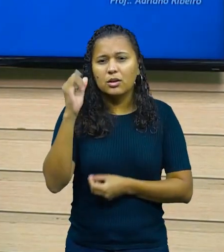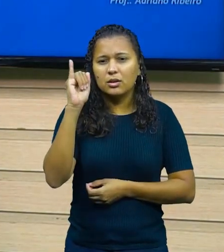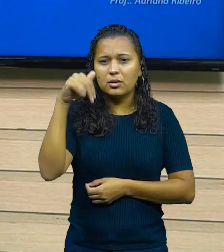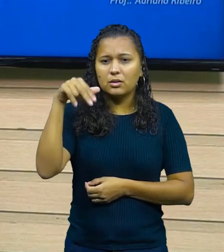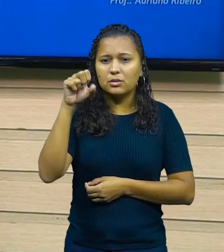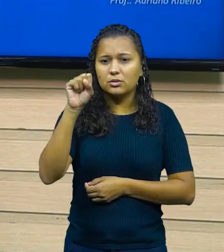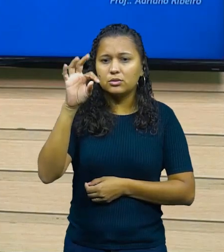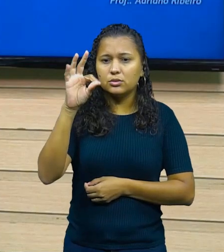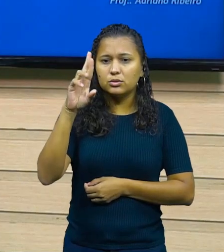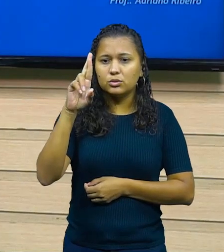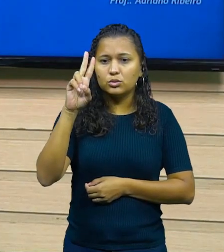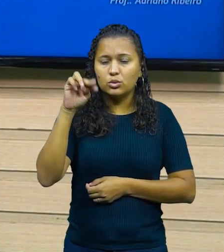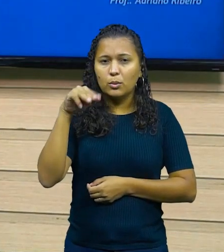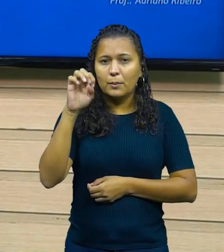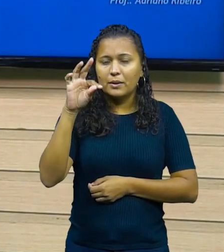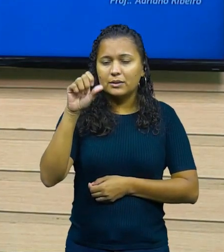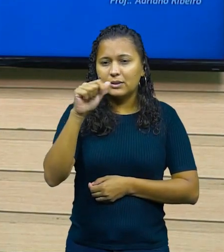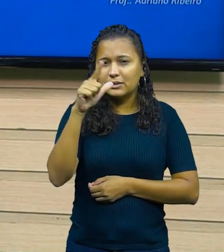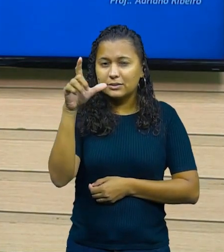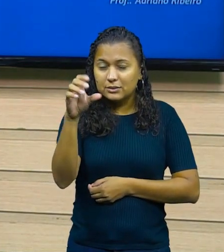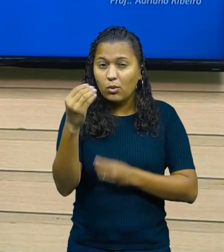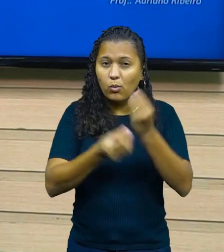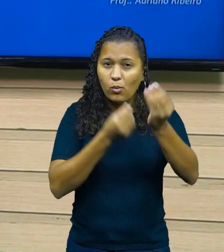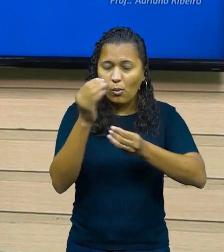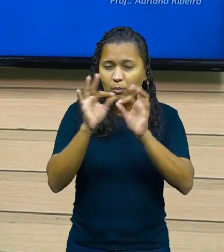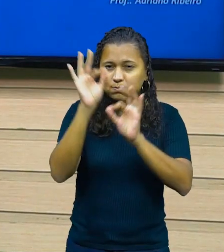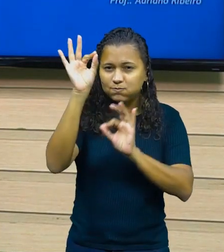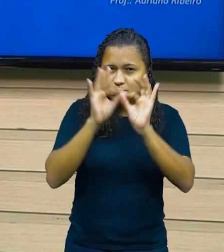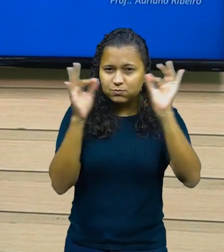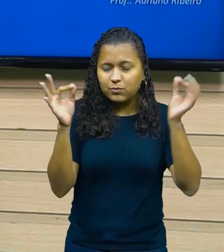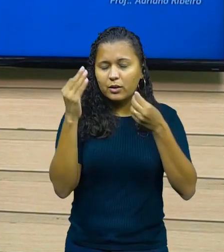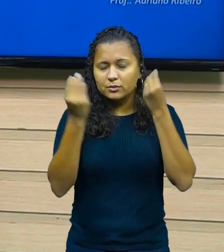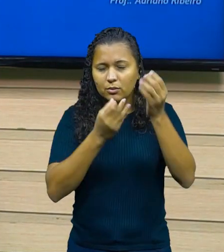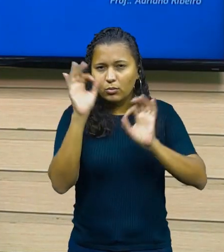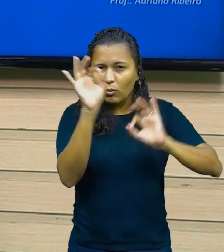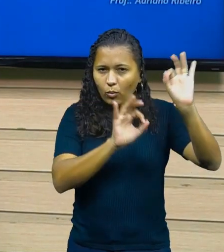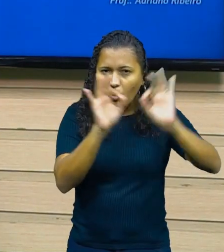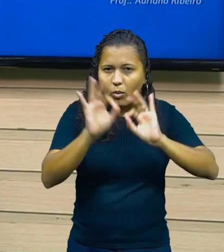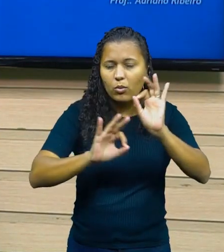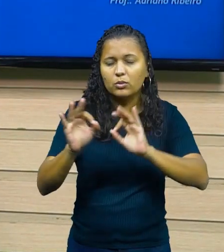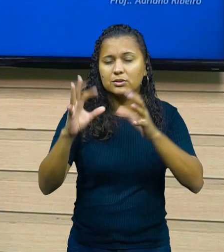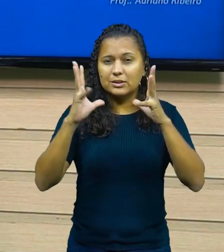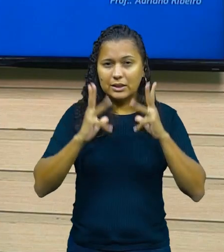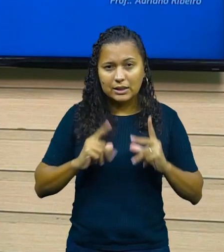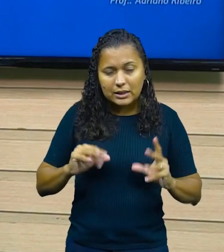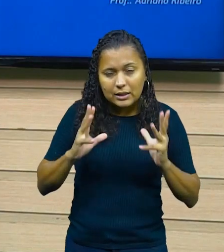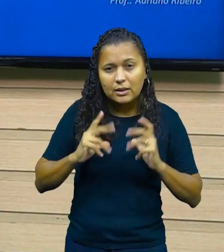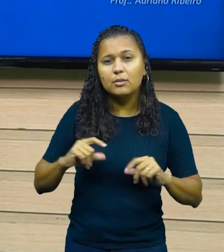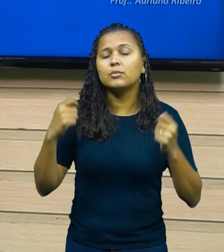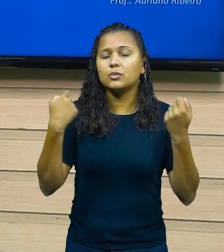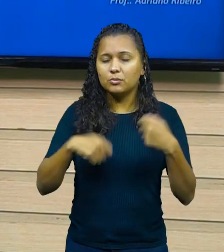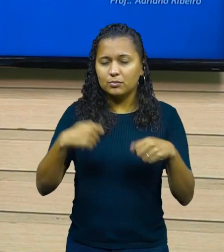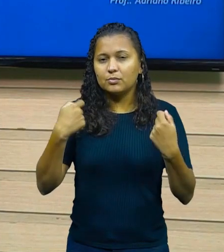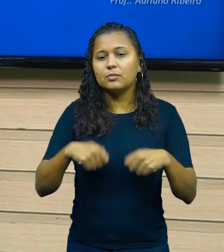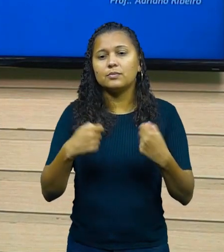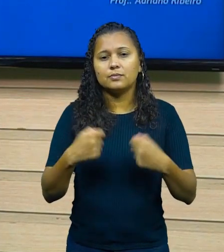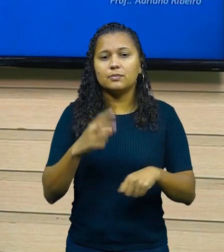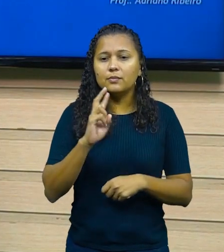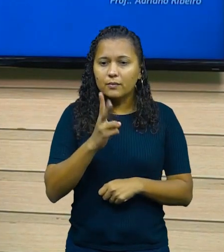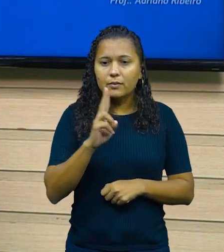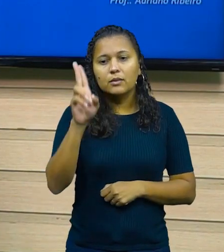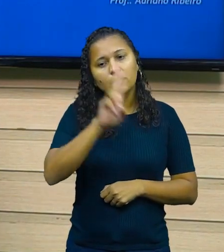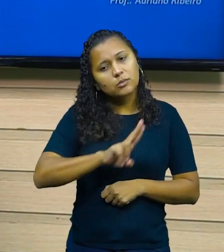A importância dos instrumentos de medição, deles estarem ali organizados, limpos, que eles sejam instrumentos que